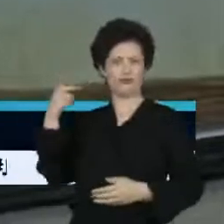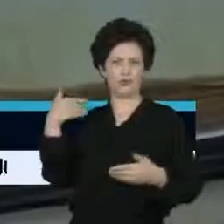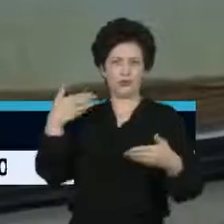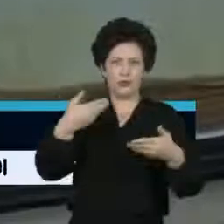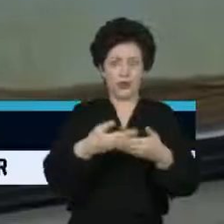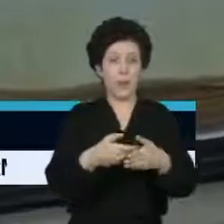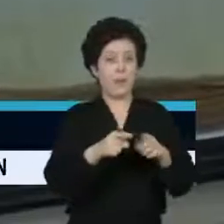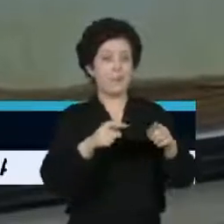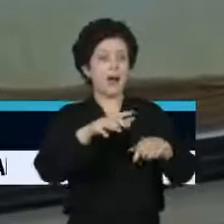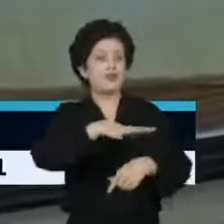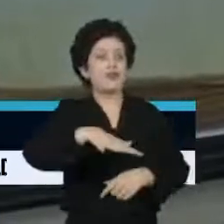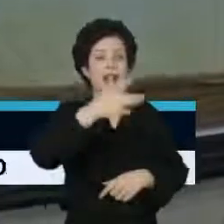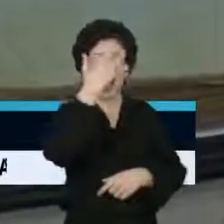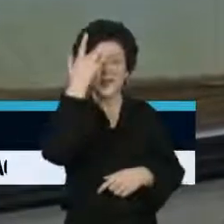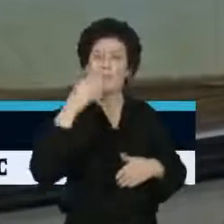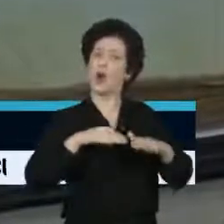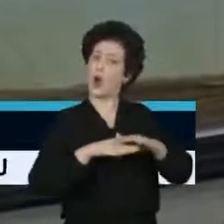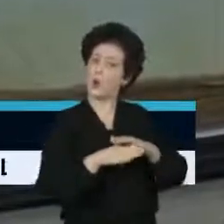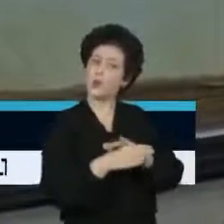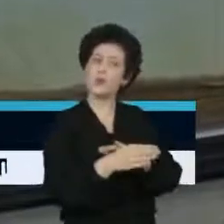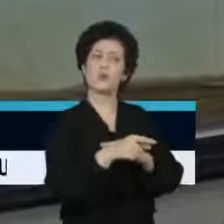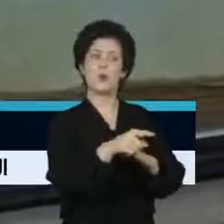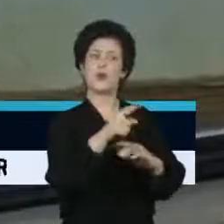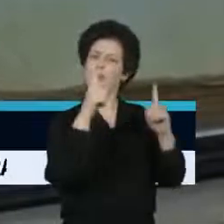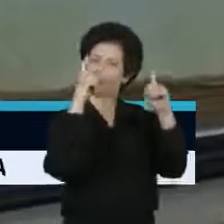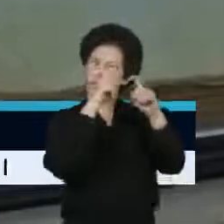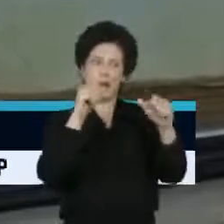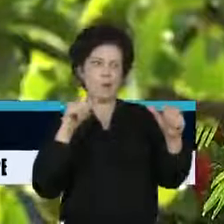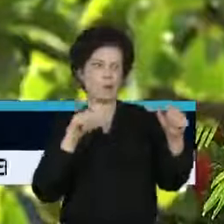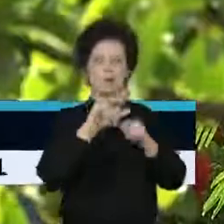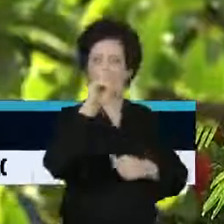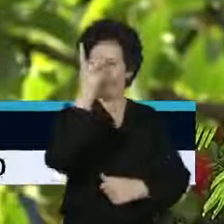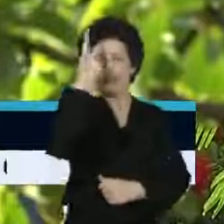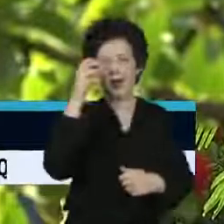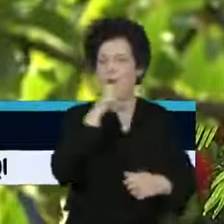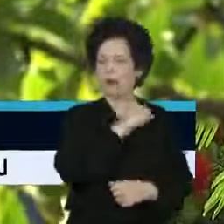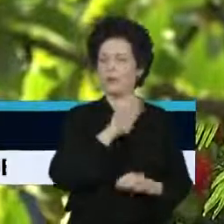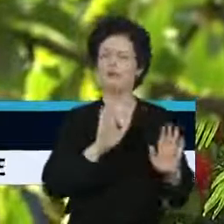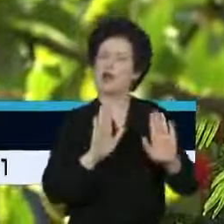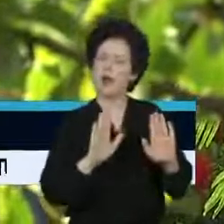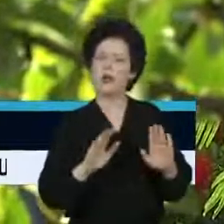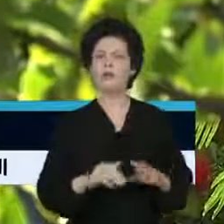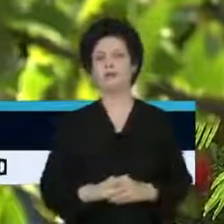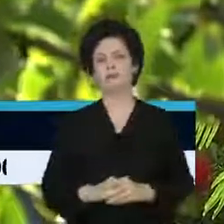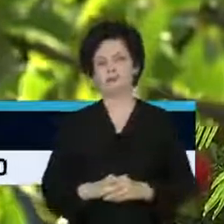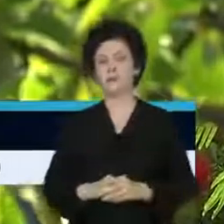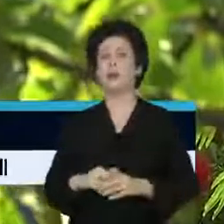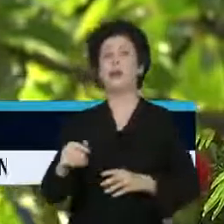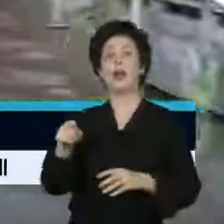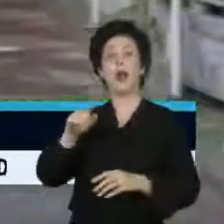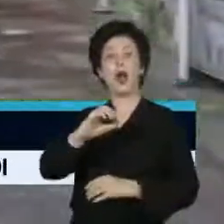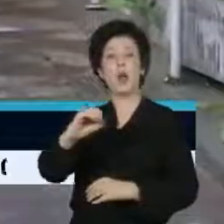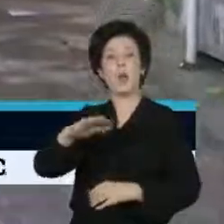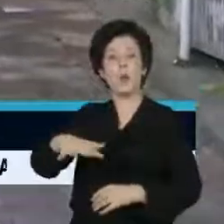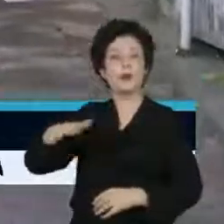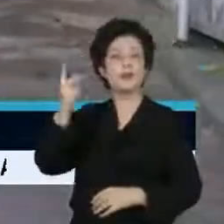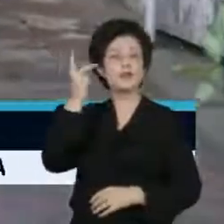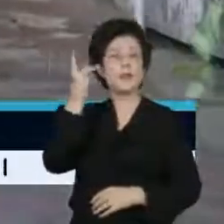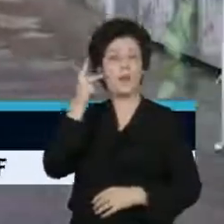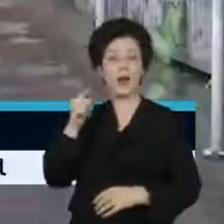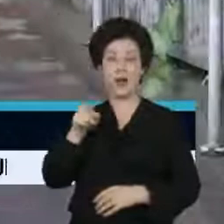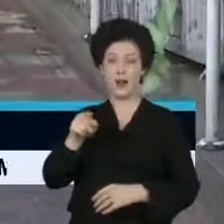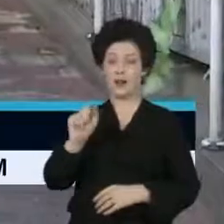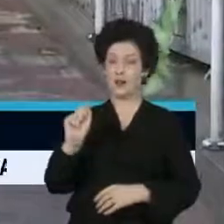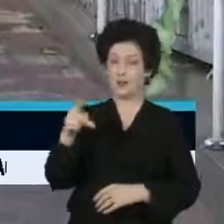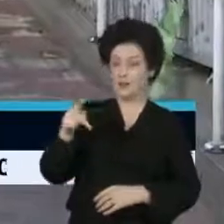as pessoas são muito reacionárias à mudança, não só os cartórios. Na porta de um cartório, na zona oeste de São Paulo, esse aposentado